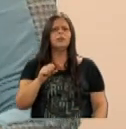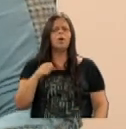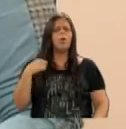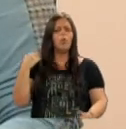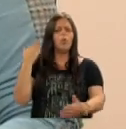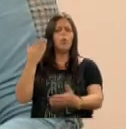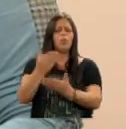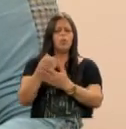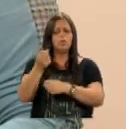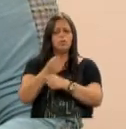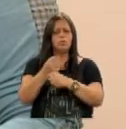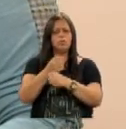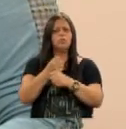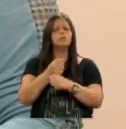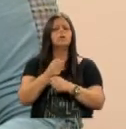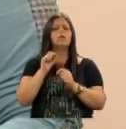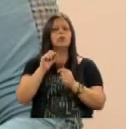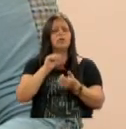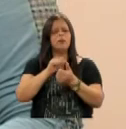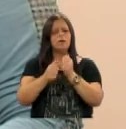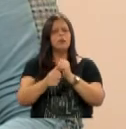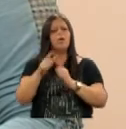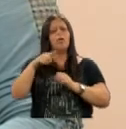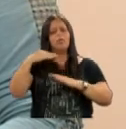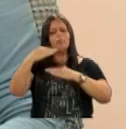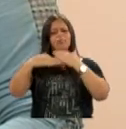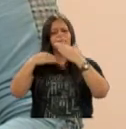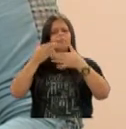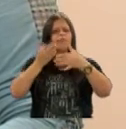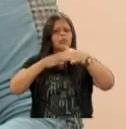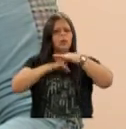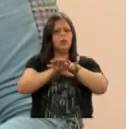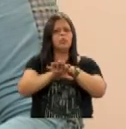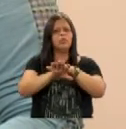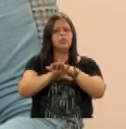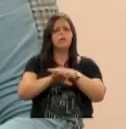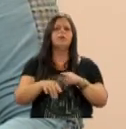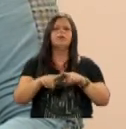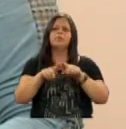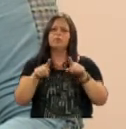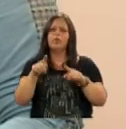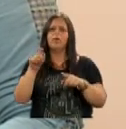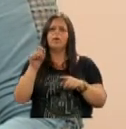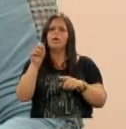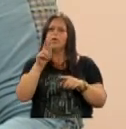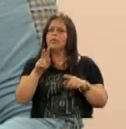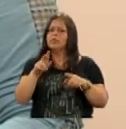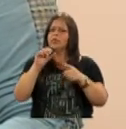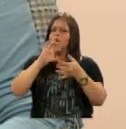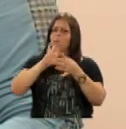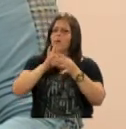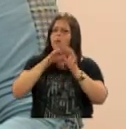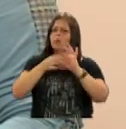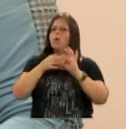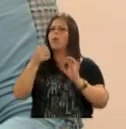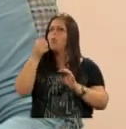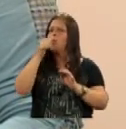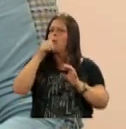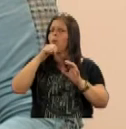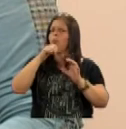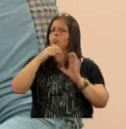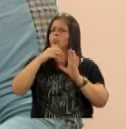desses anos todos que o esporte é um processo de inclusão na então nós trabalhamos as nossas olimpíadas são 11 modalidades